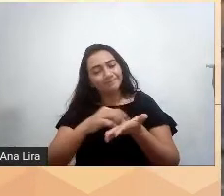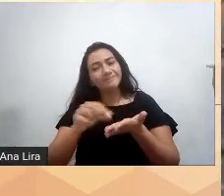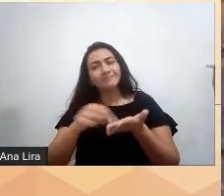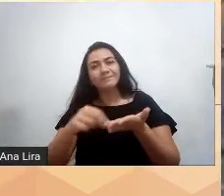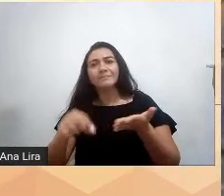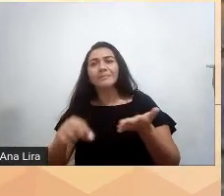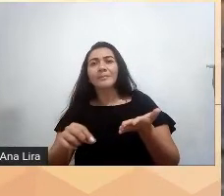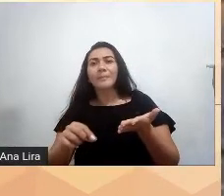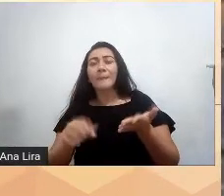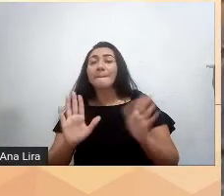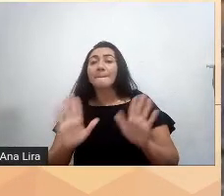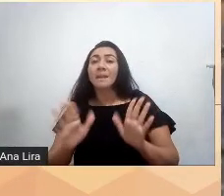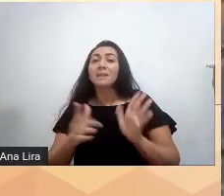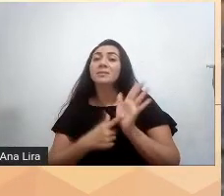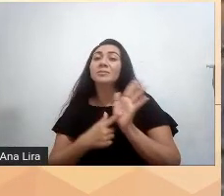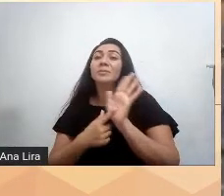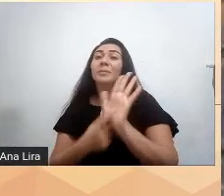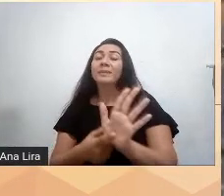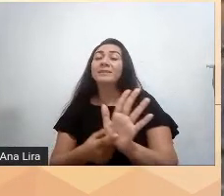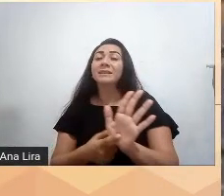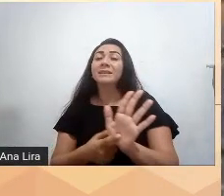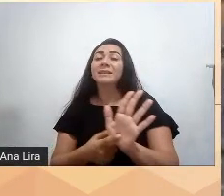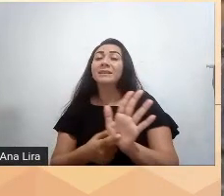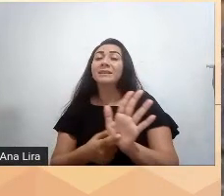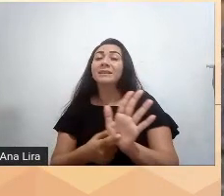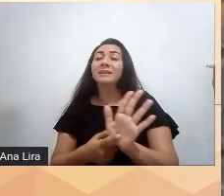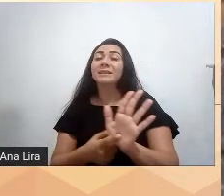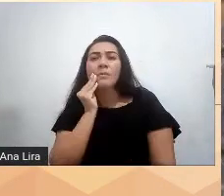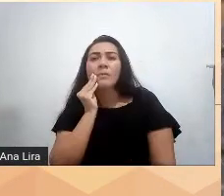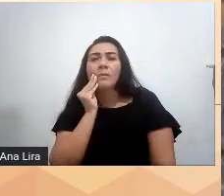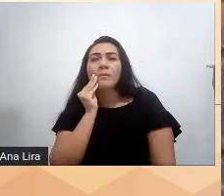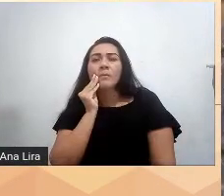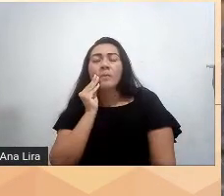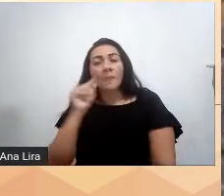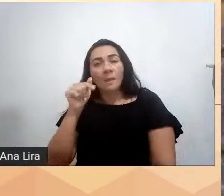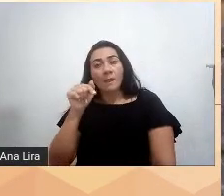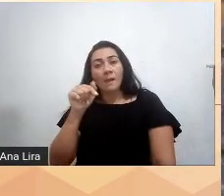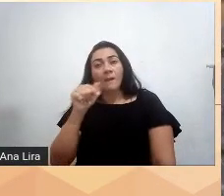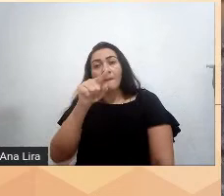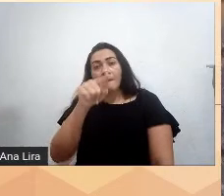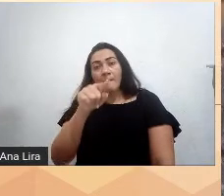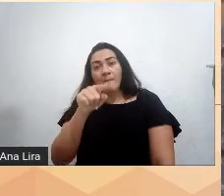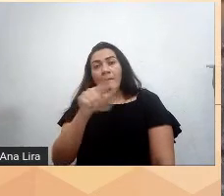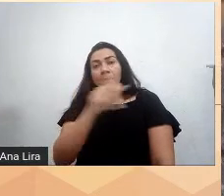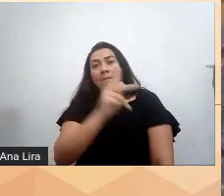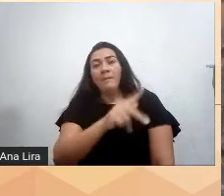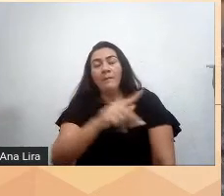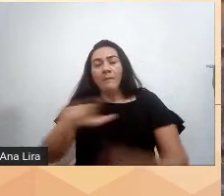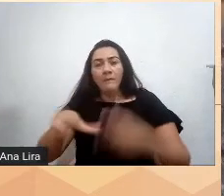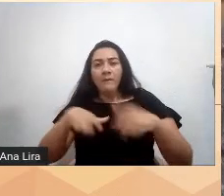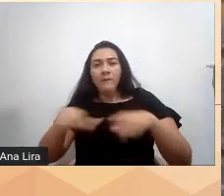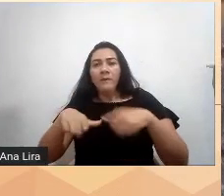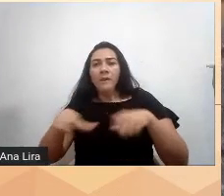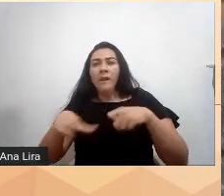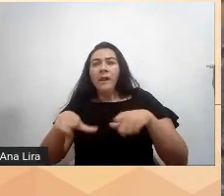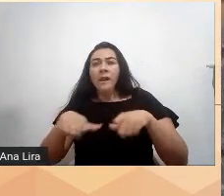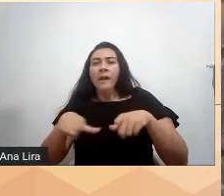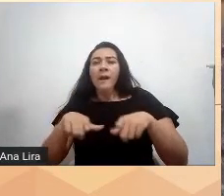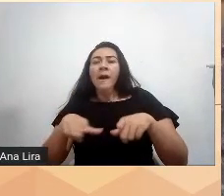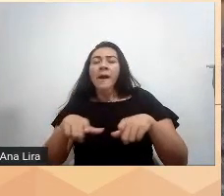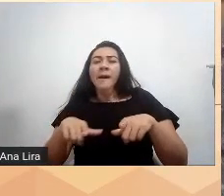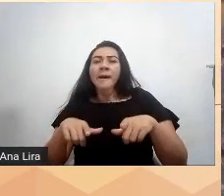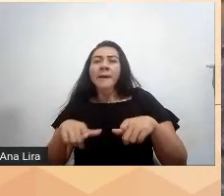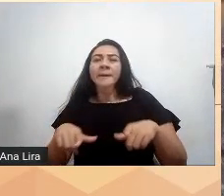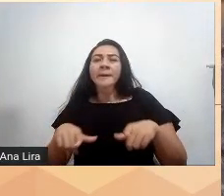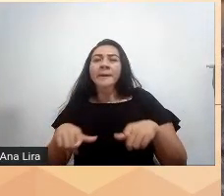vocês que aqui na Incentive, na empresa onde eu trabalho, a minha chefe, que se ela estiver assistindo, um beijo para ela,